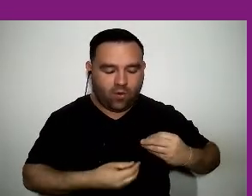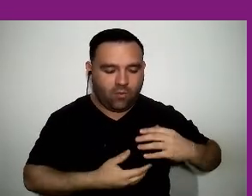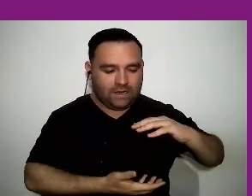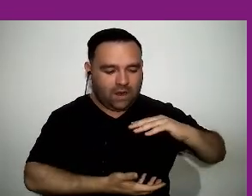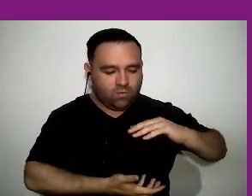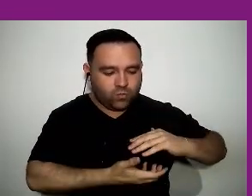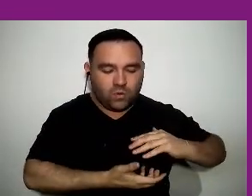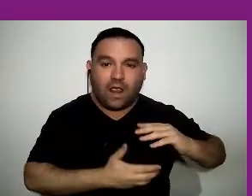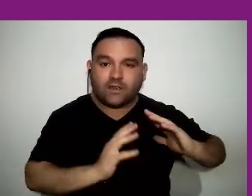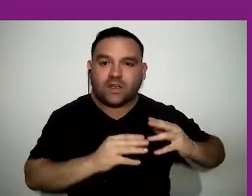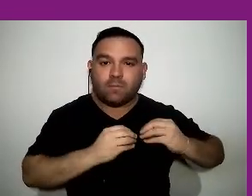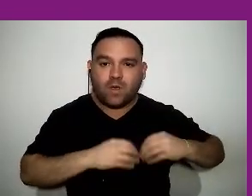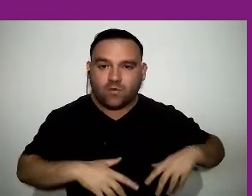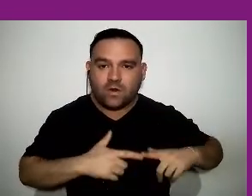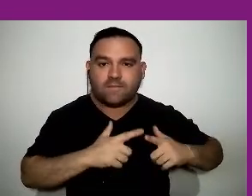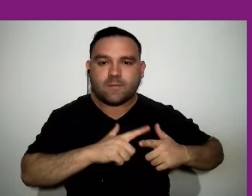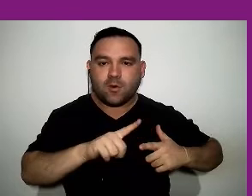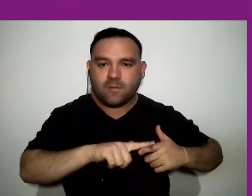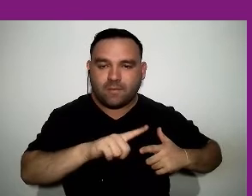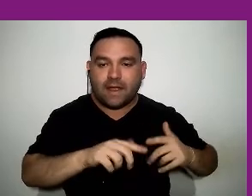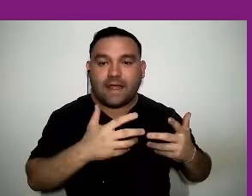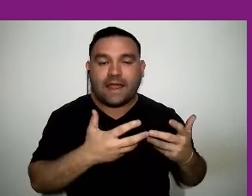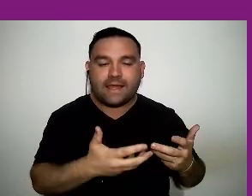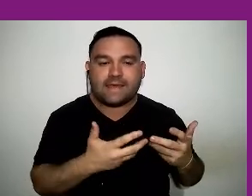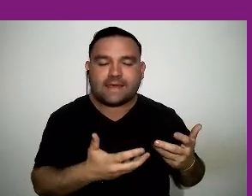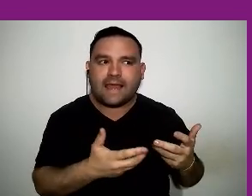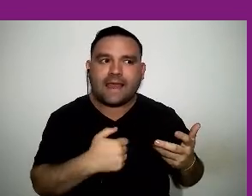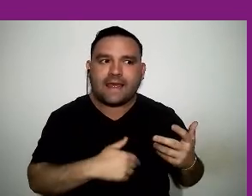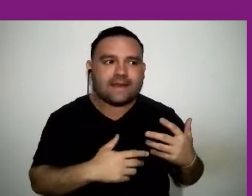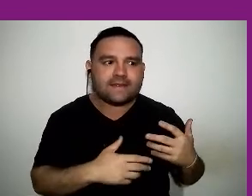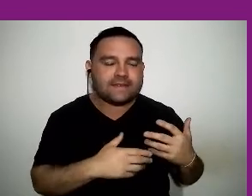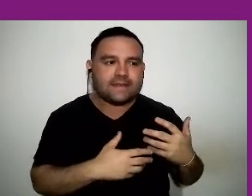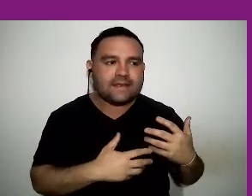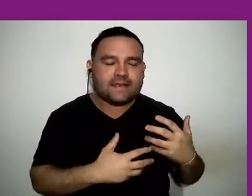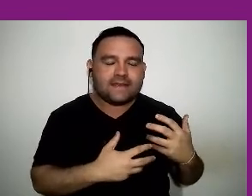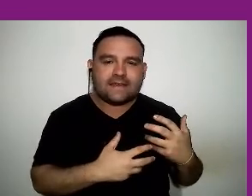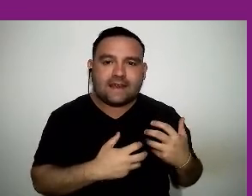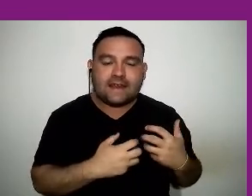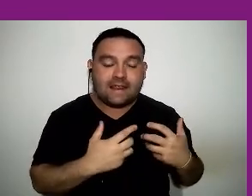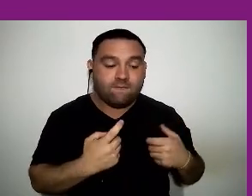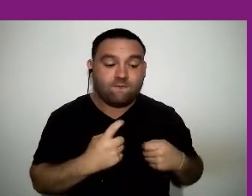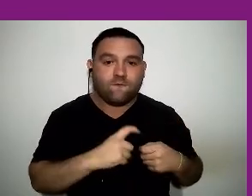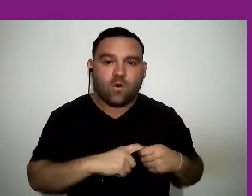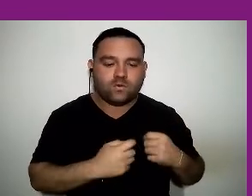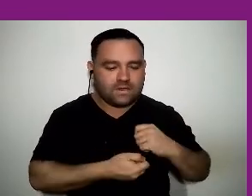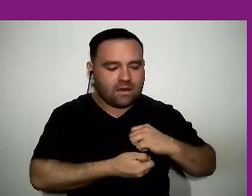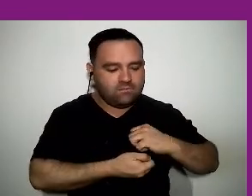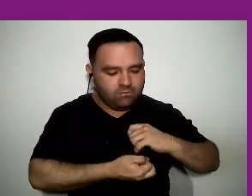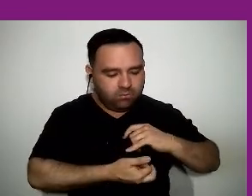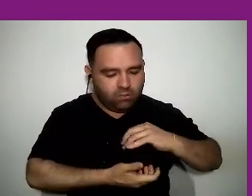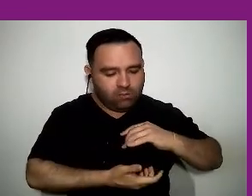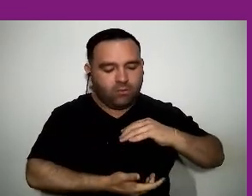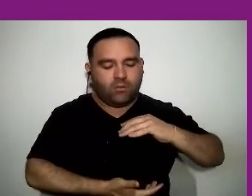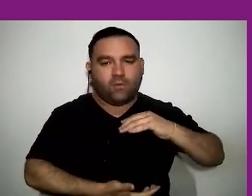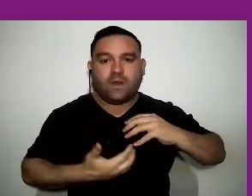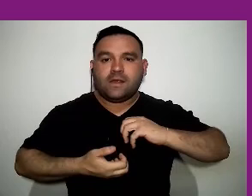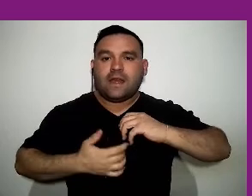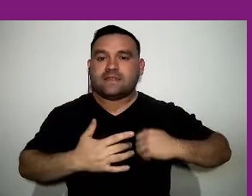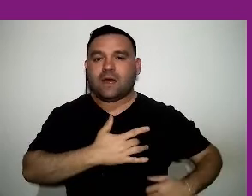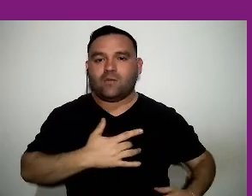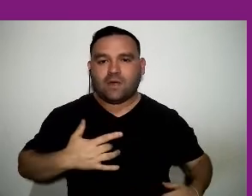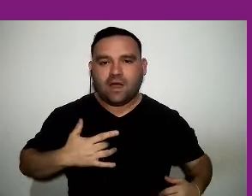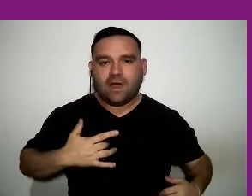está colapsado, e você quer, na verdade, não hiperdistendê-lo, mas sim retornar este pulmão para uma